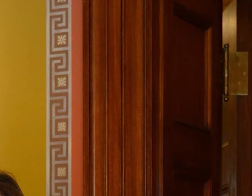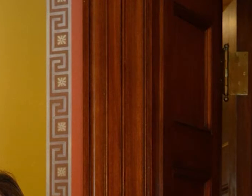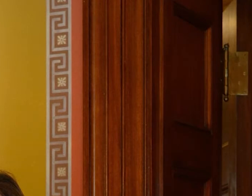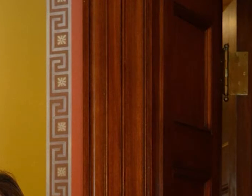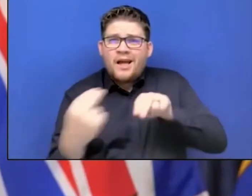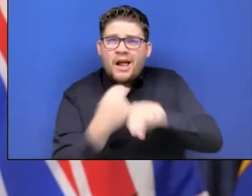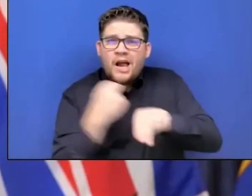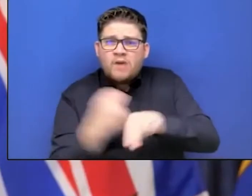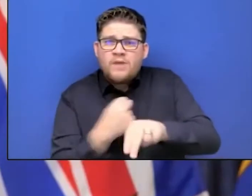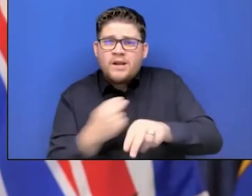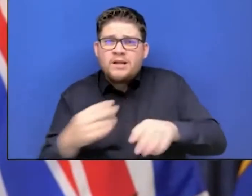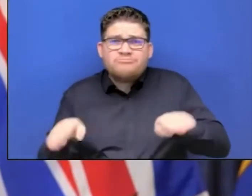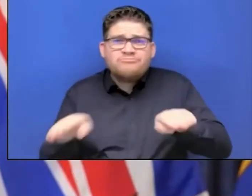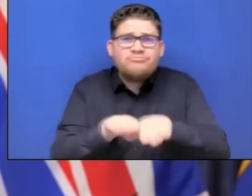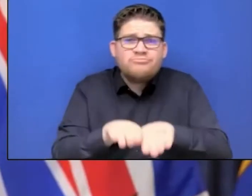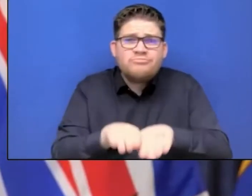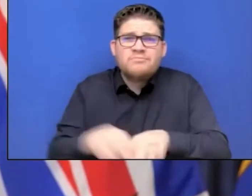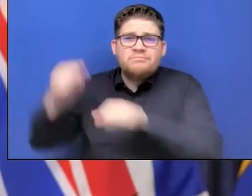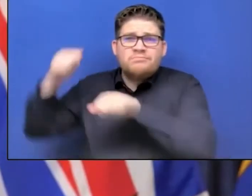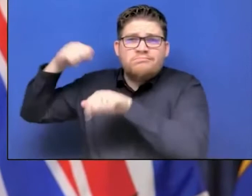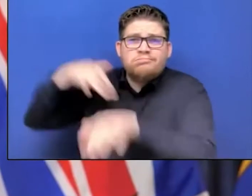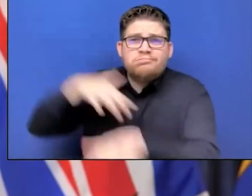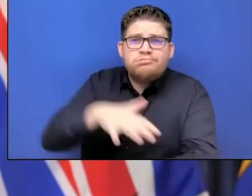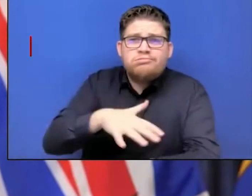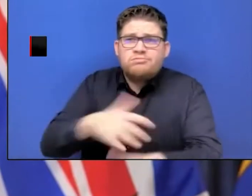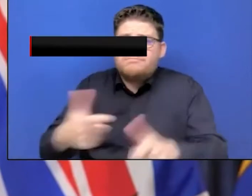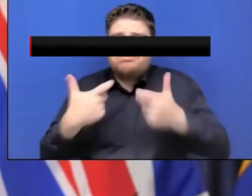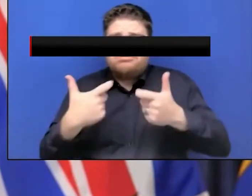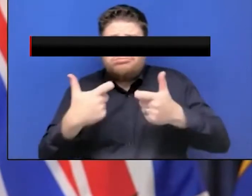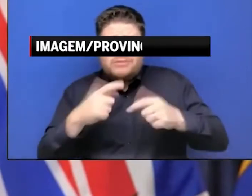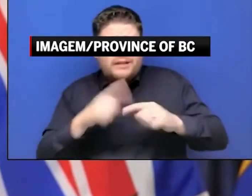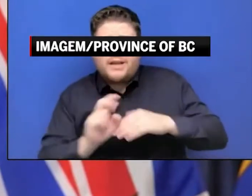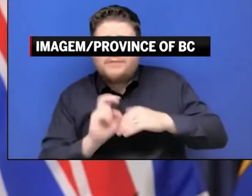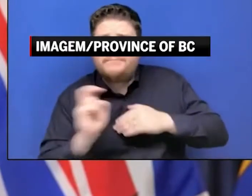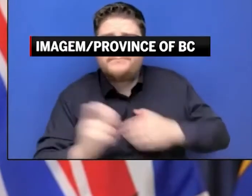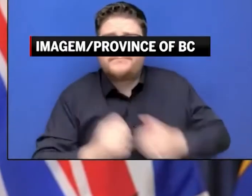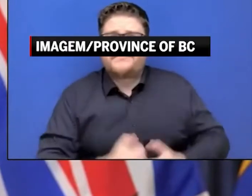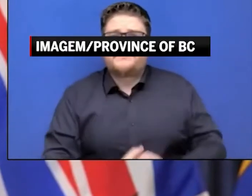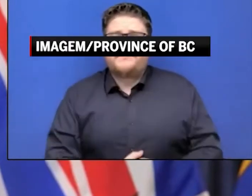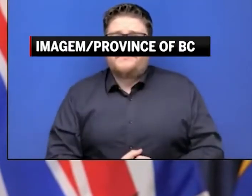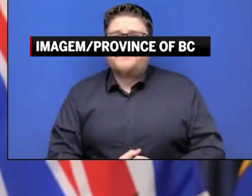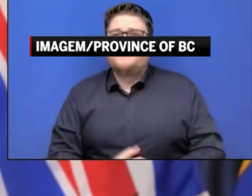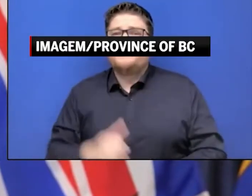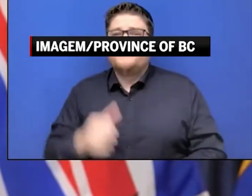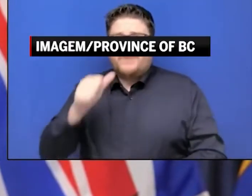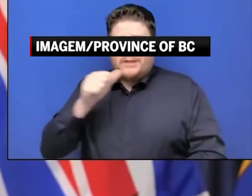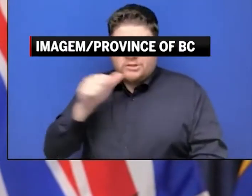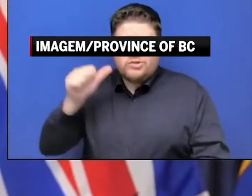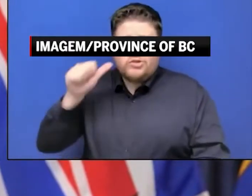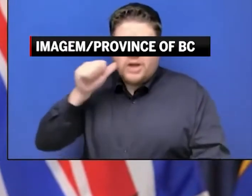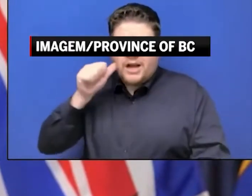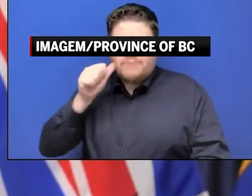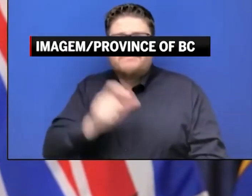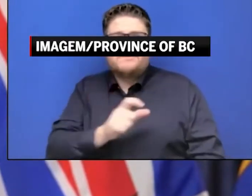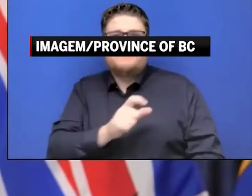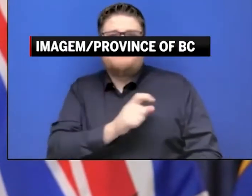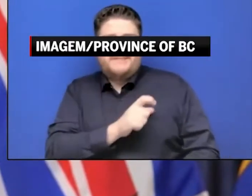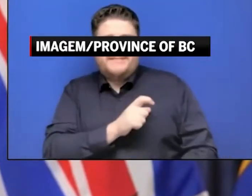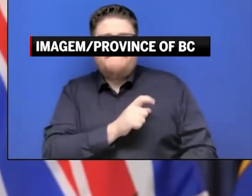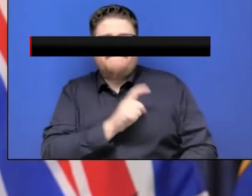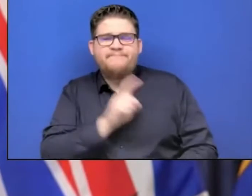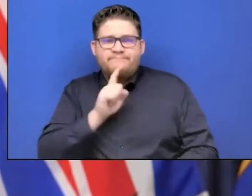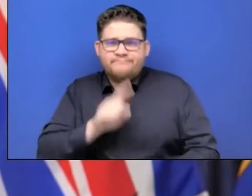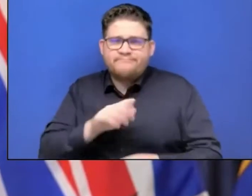terras. Yesterday, the RCMP confirmed the mudslides have claimed at least one life.